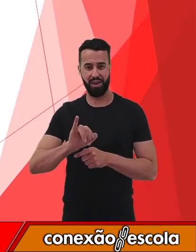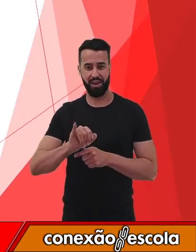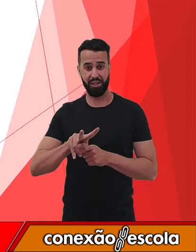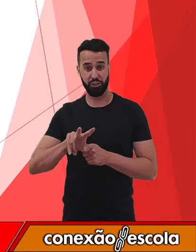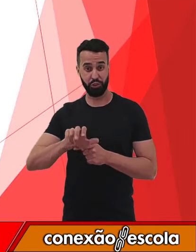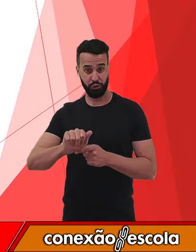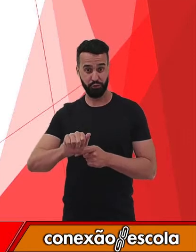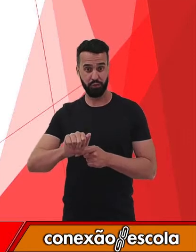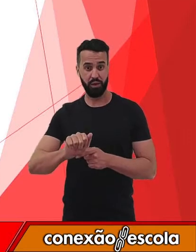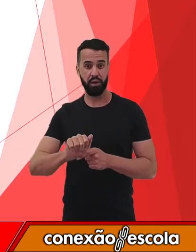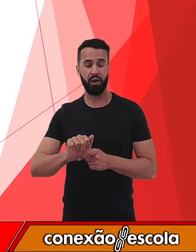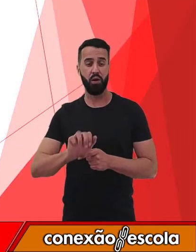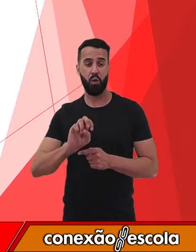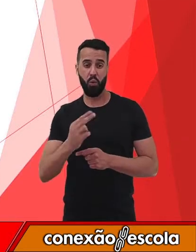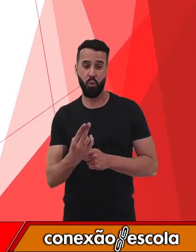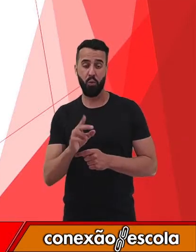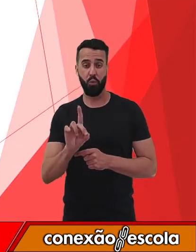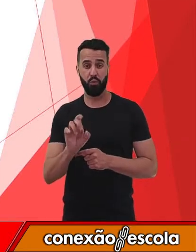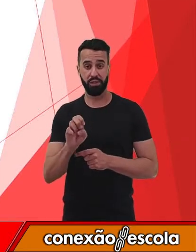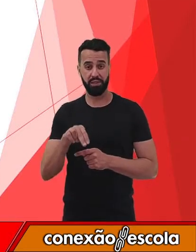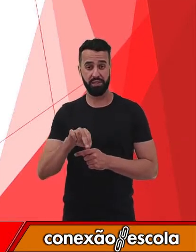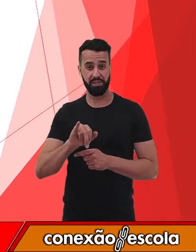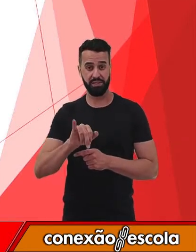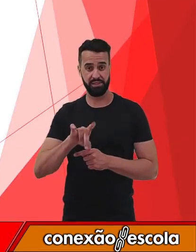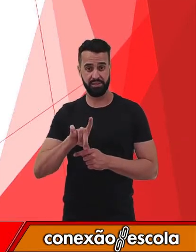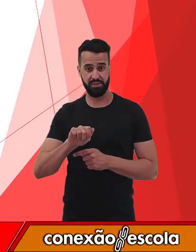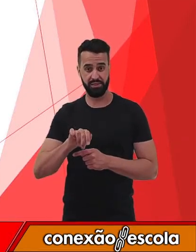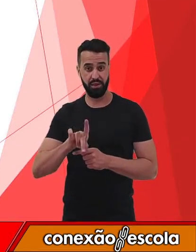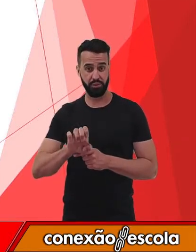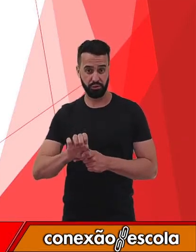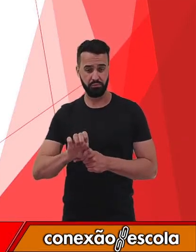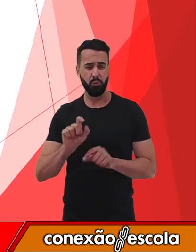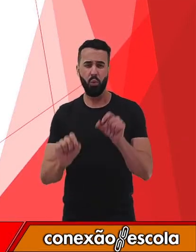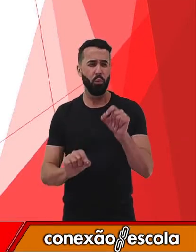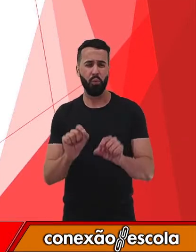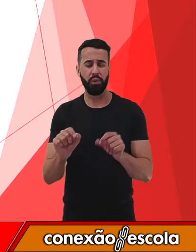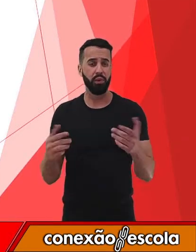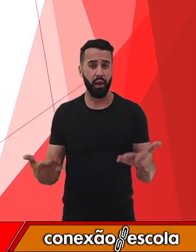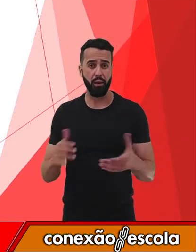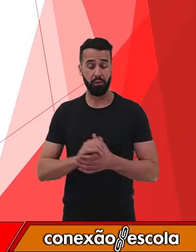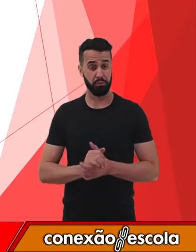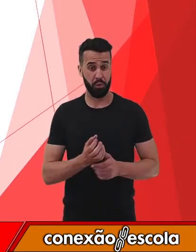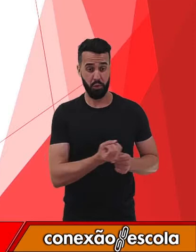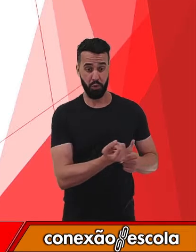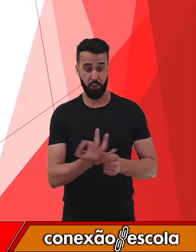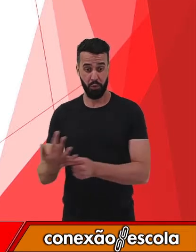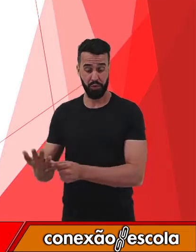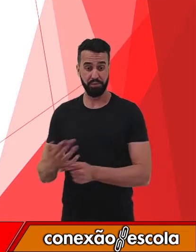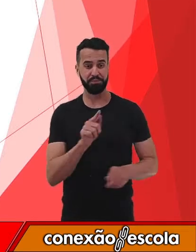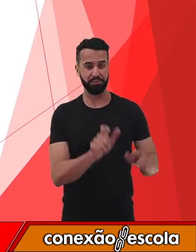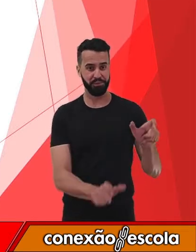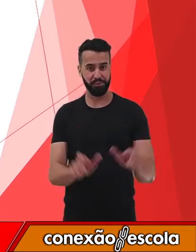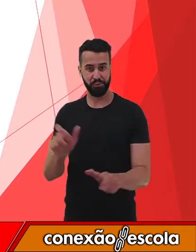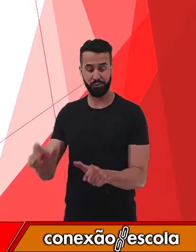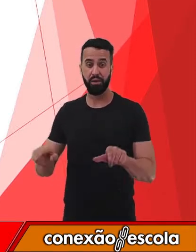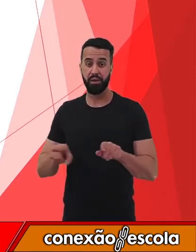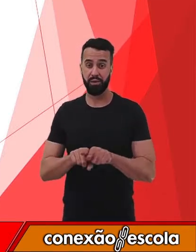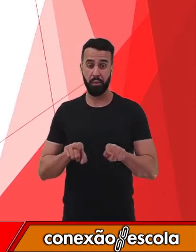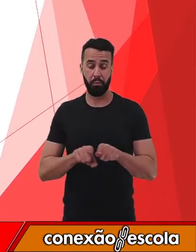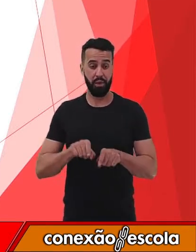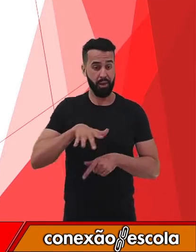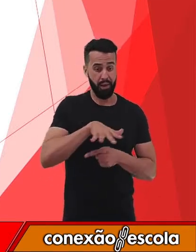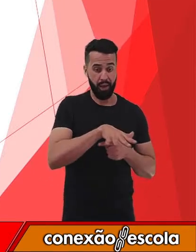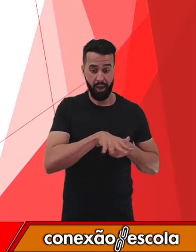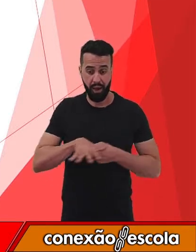mesmo, é a mesma coisa. É a relação entre o número de habitantes e a área total do território.